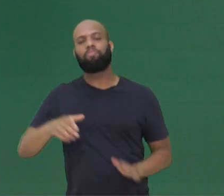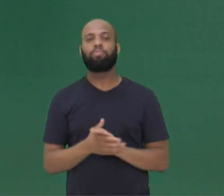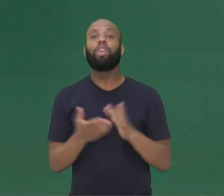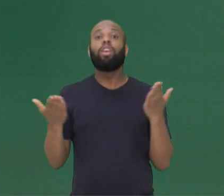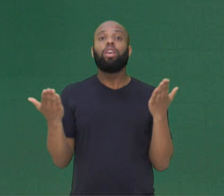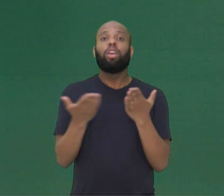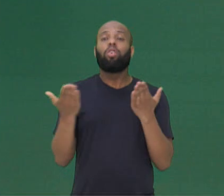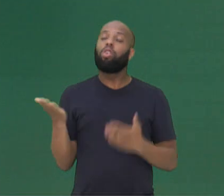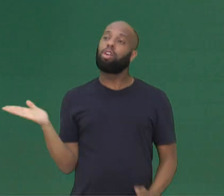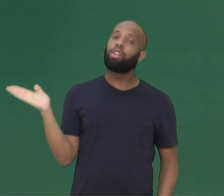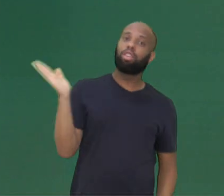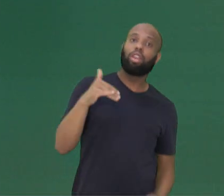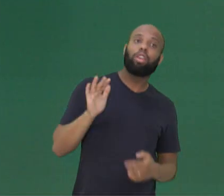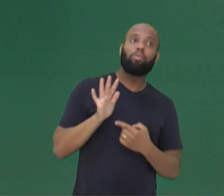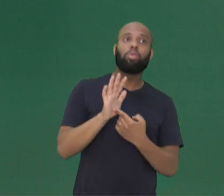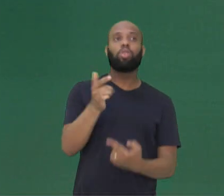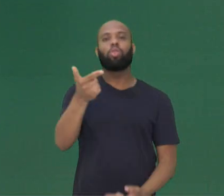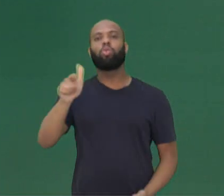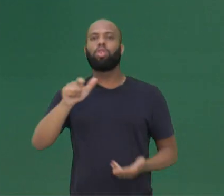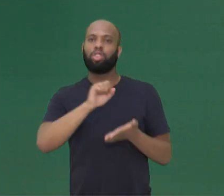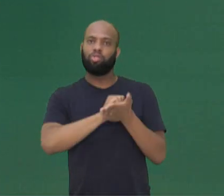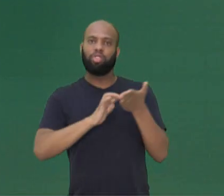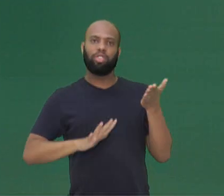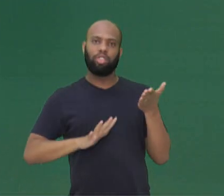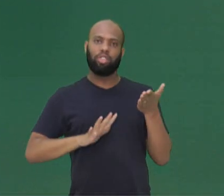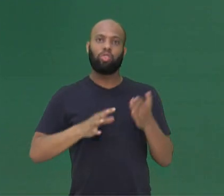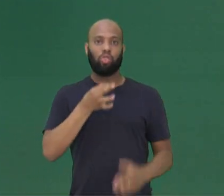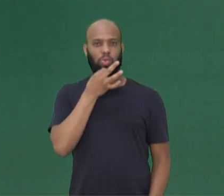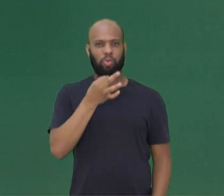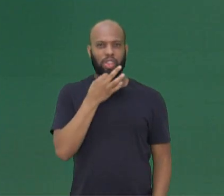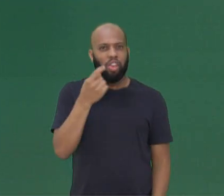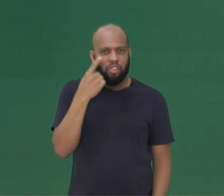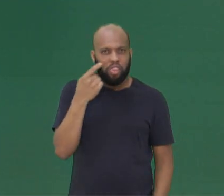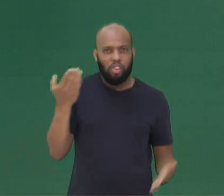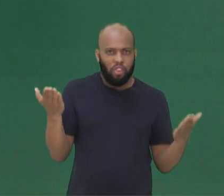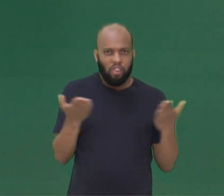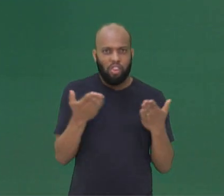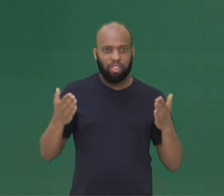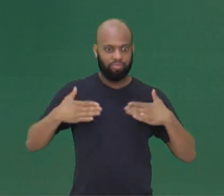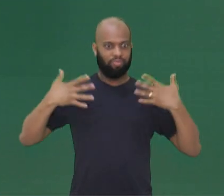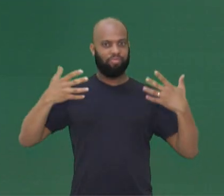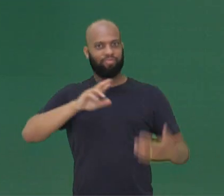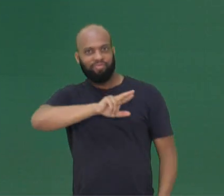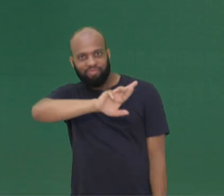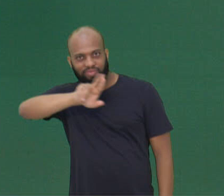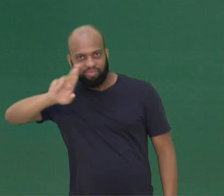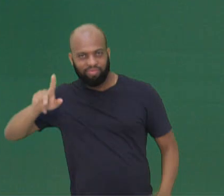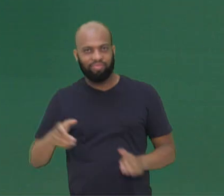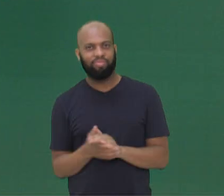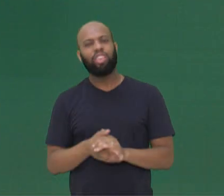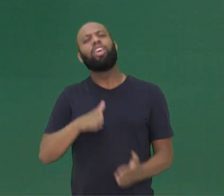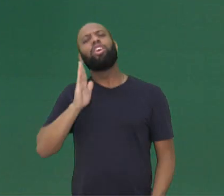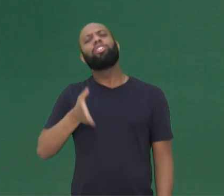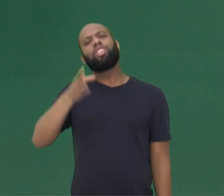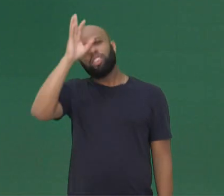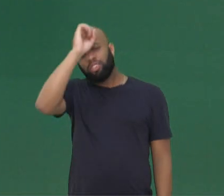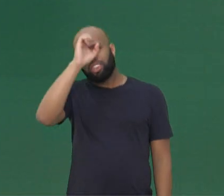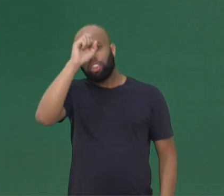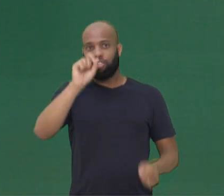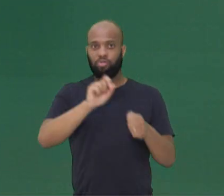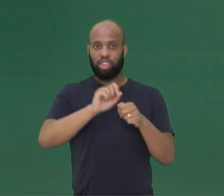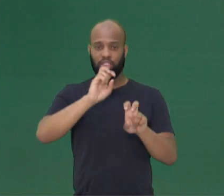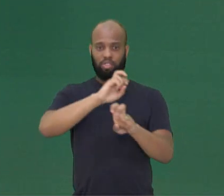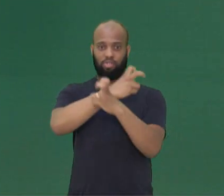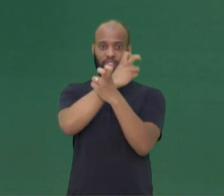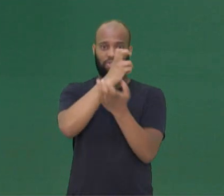vocês uma outra atividade de sugestão. Vocês viram que essa aula é cheia de surpresa? Então, já que a gente aprendeu a fazer fóssil,